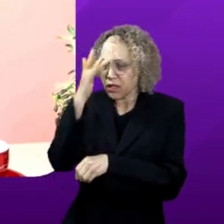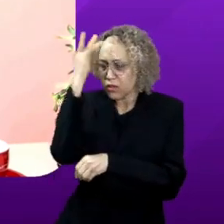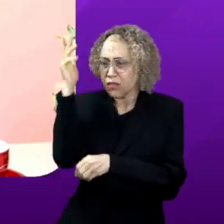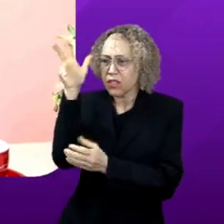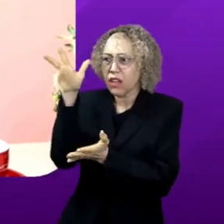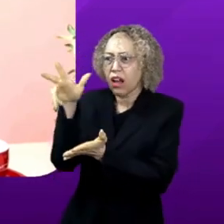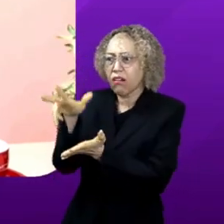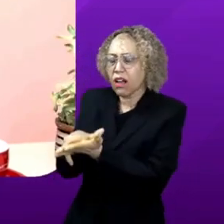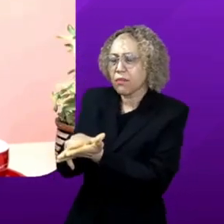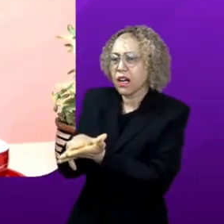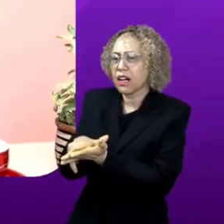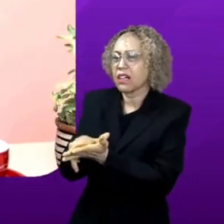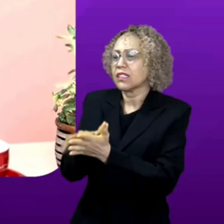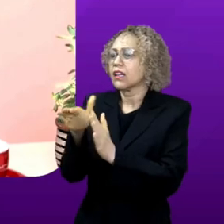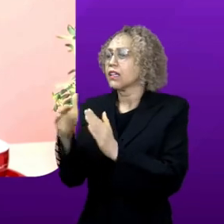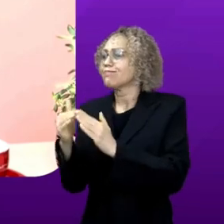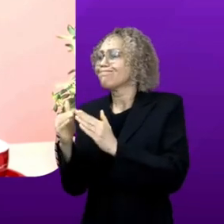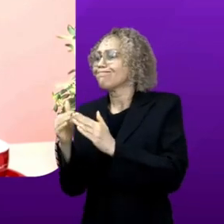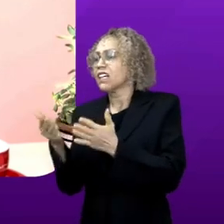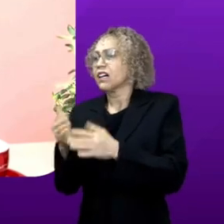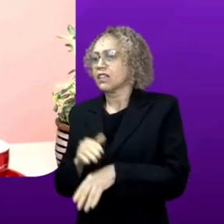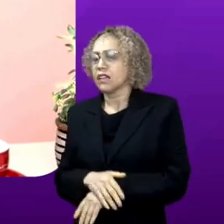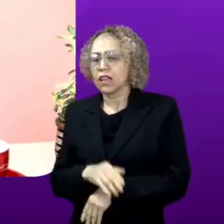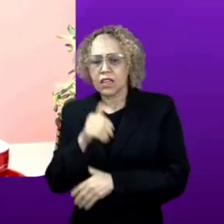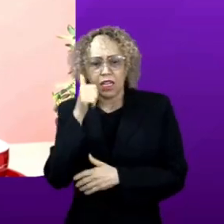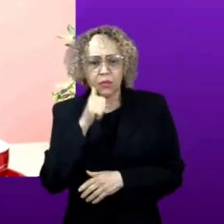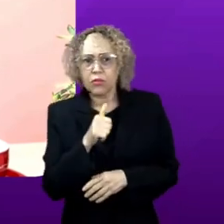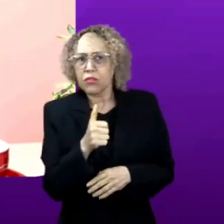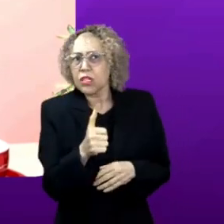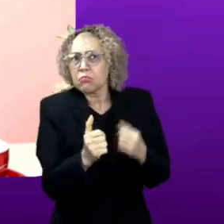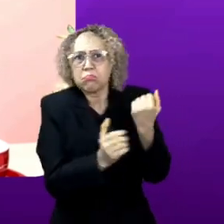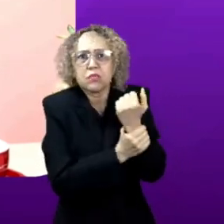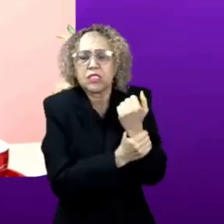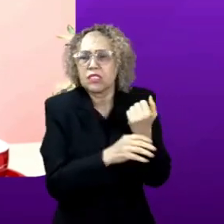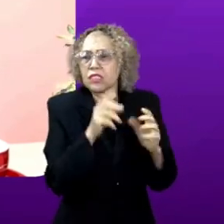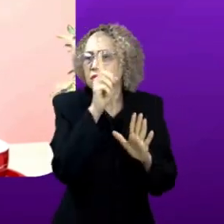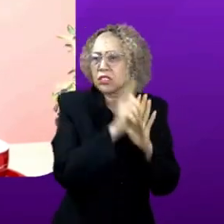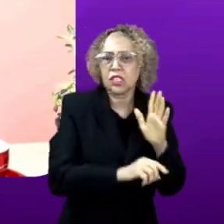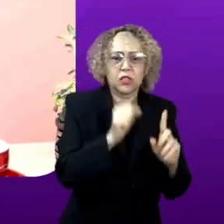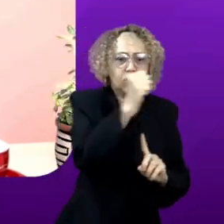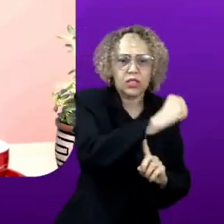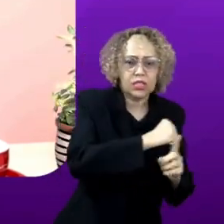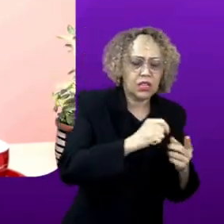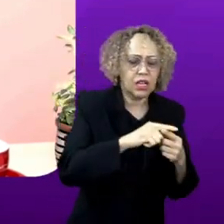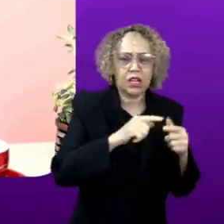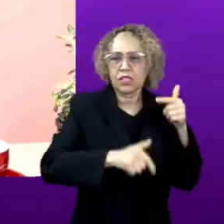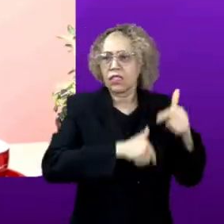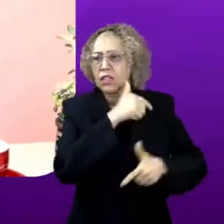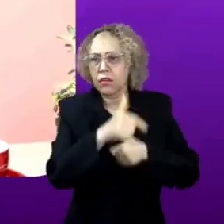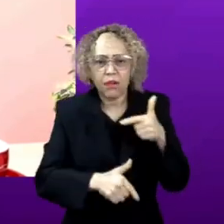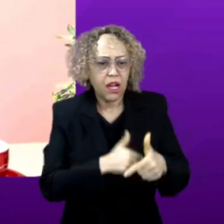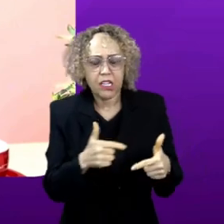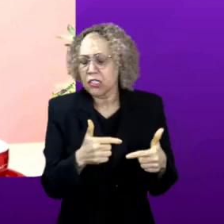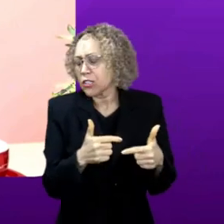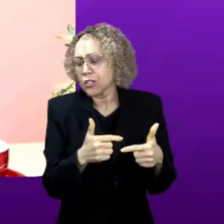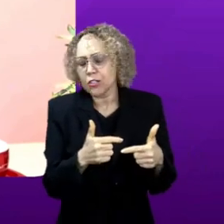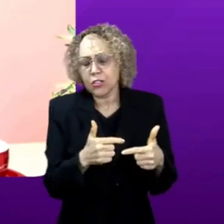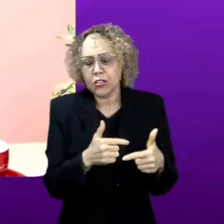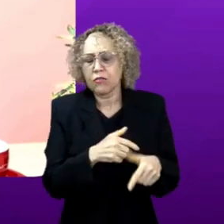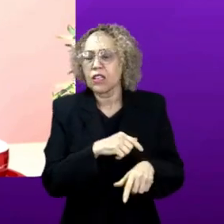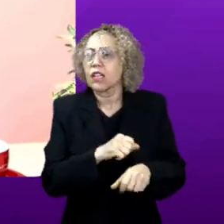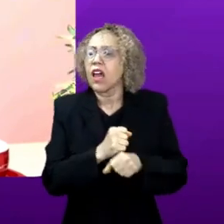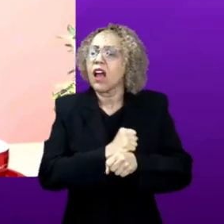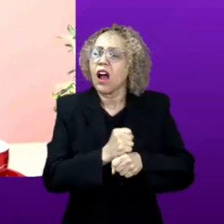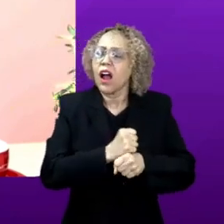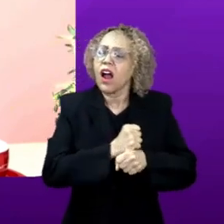não consegue nem garantir os seus direitos sociais, trabalhistas, contar esse tempo do cuidado, por exemplo, para a